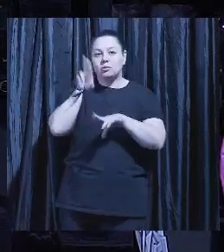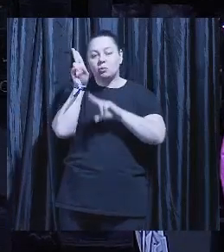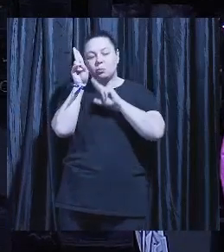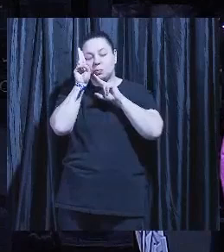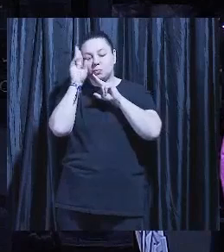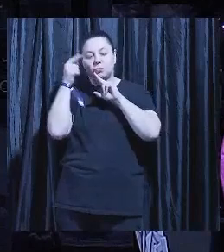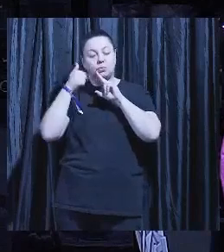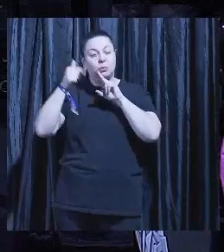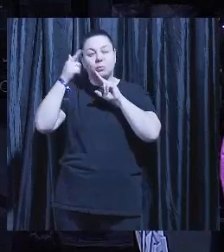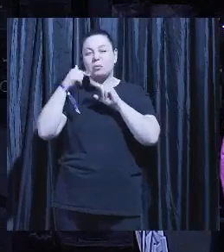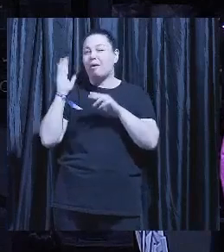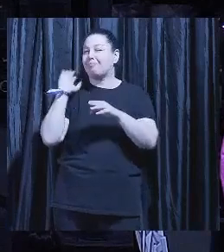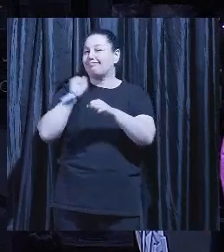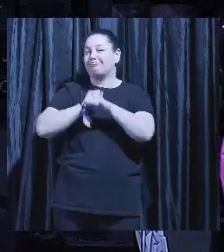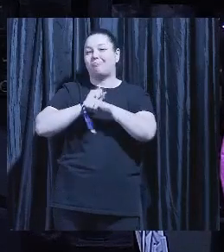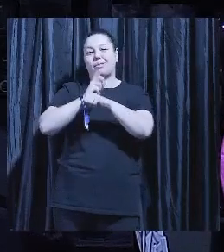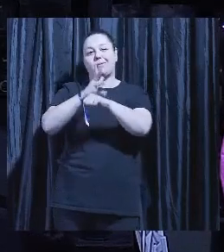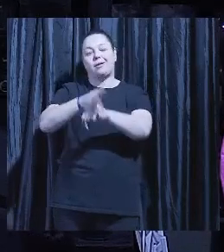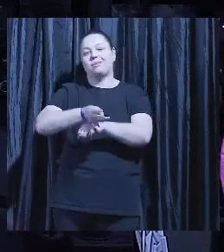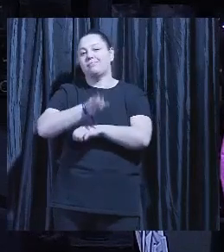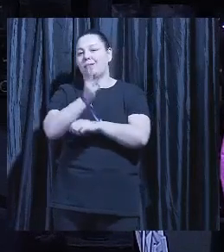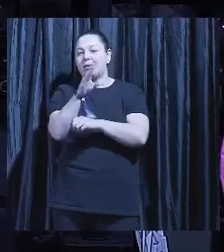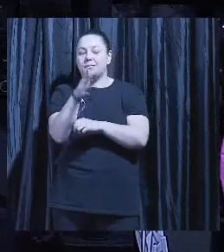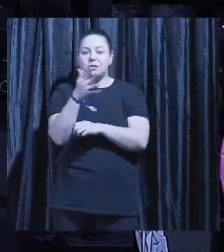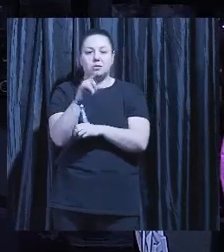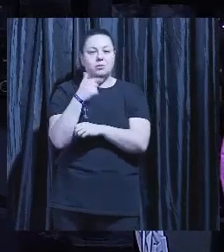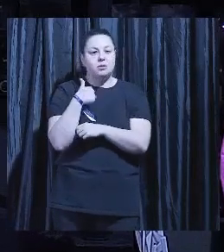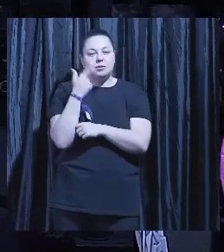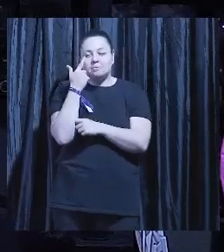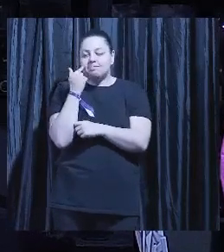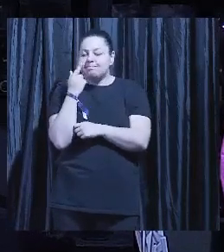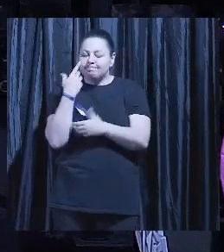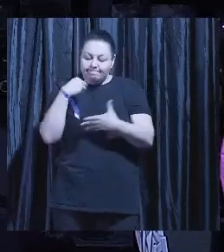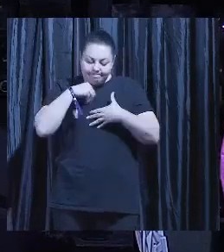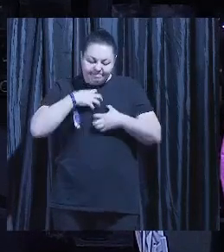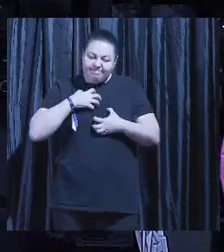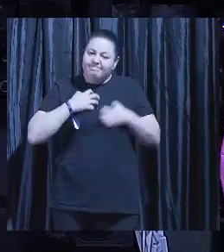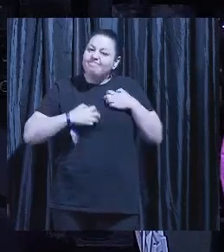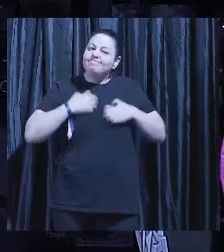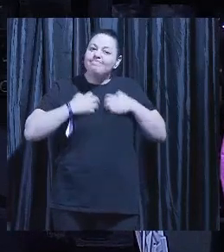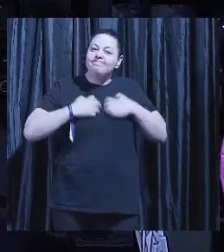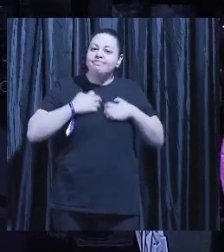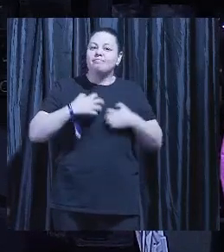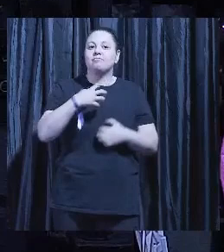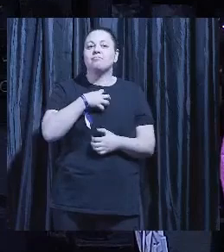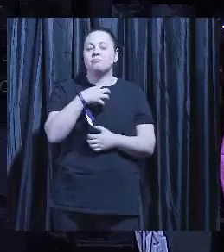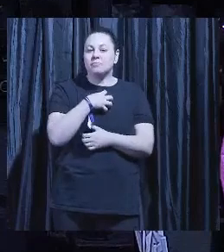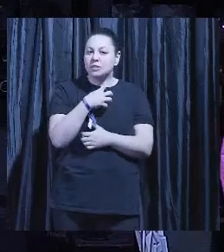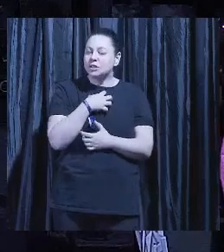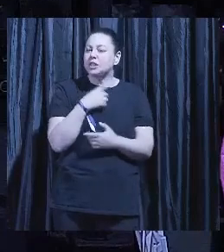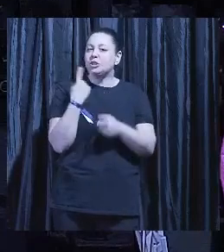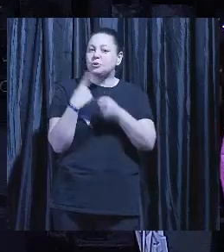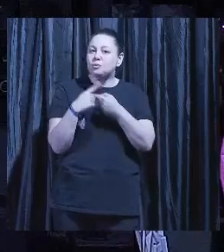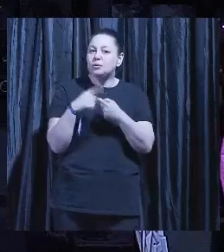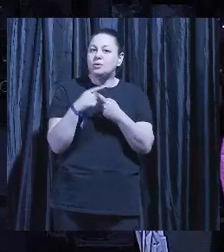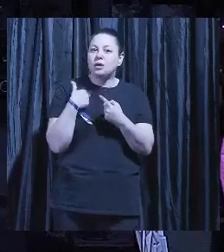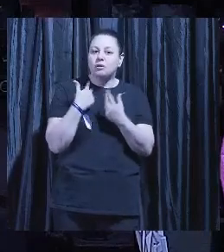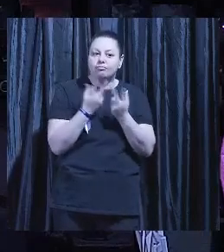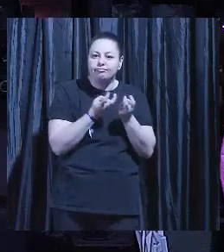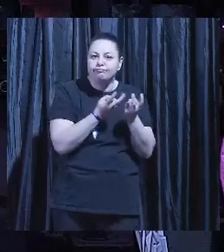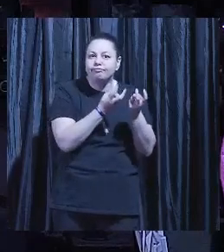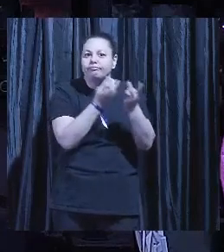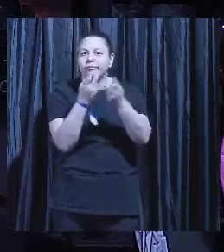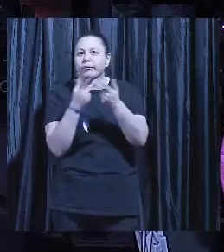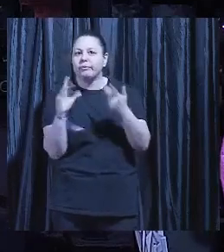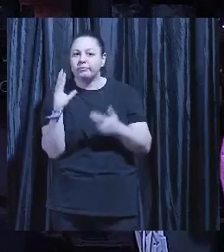eu fiquei chorando até umas 3 da manhã, com muita raiva no coração, por tudo aquilo que eu estava passando.